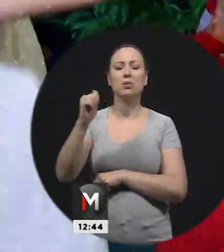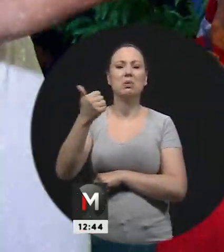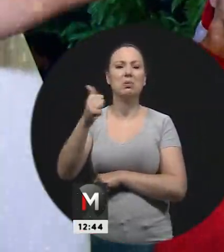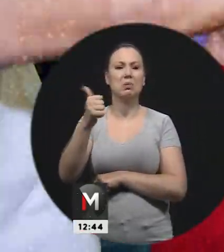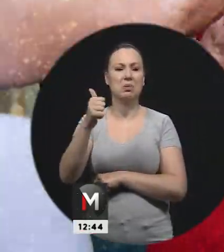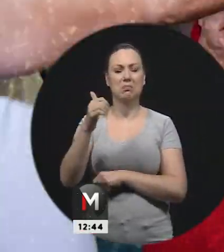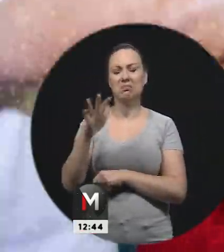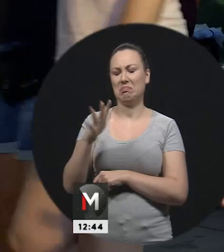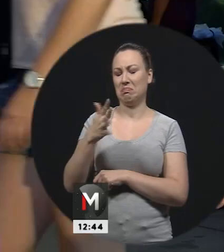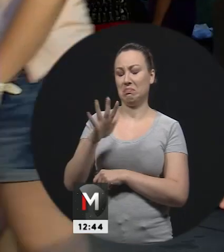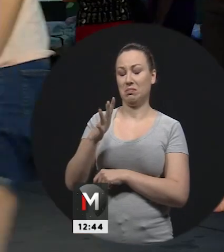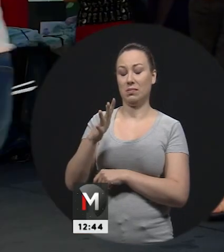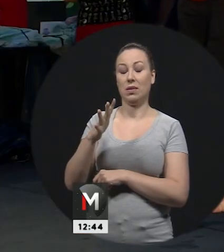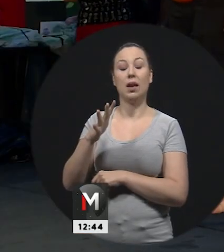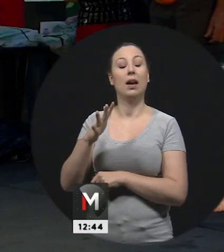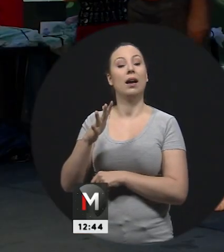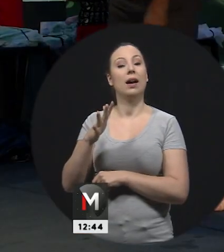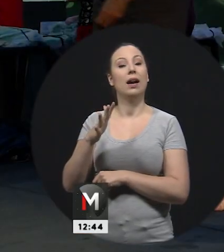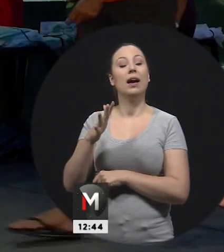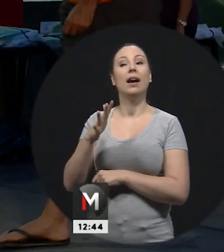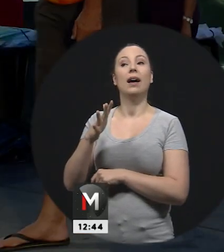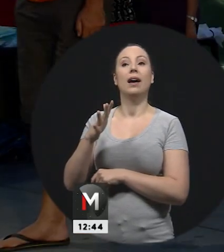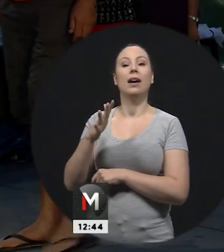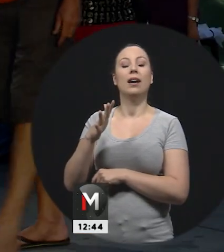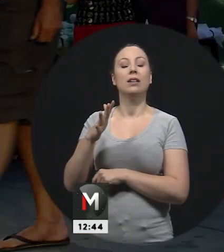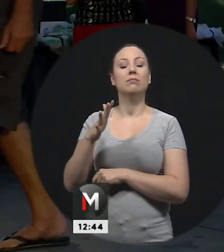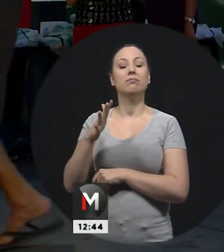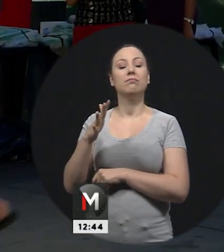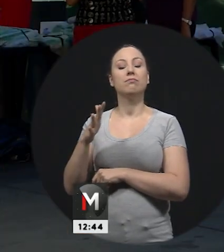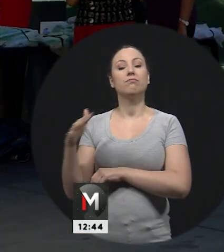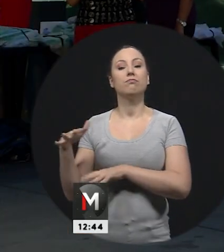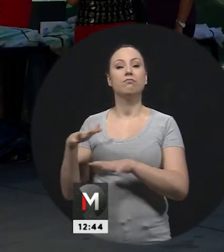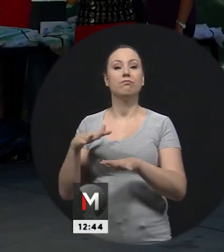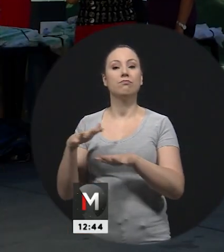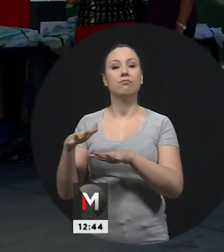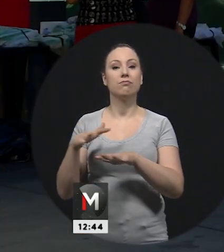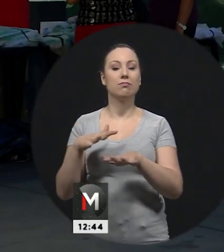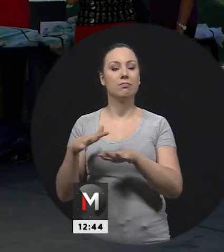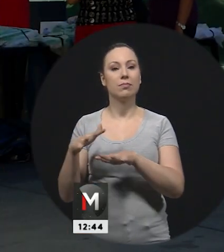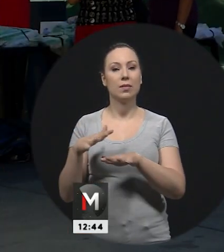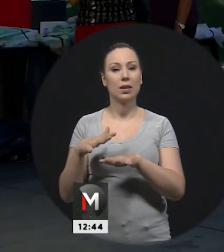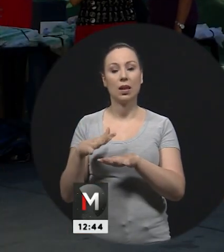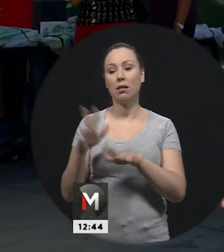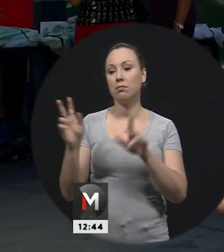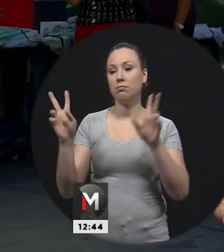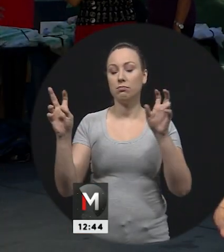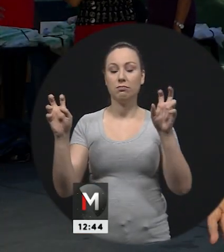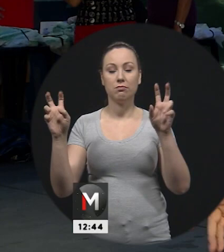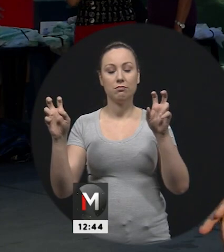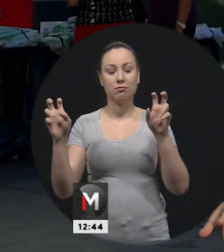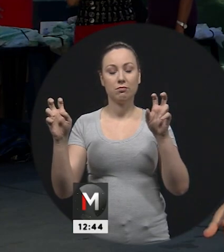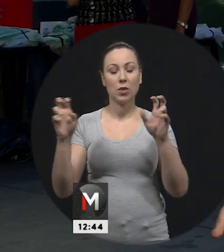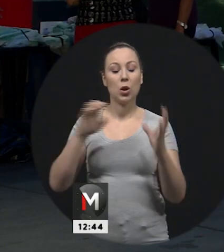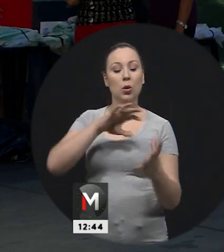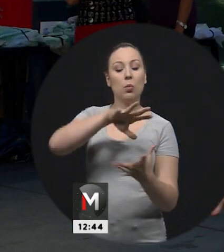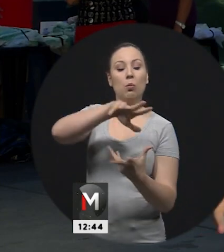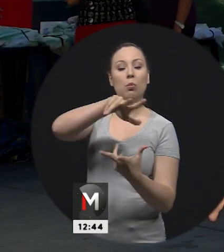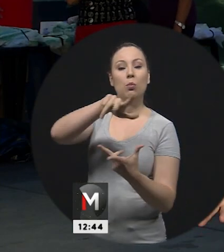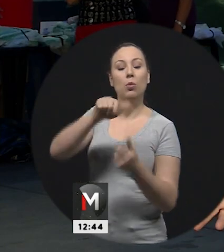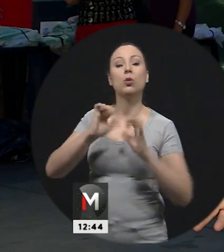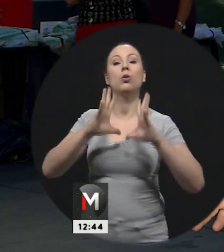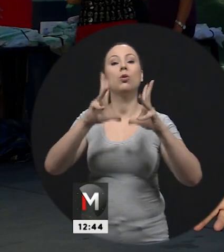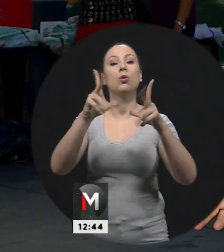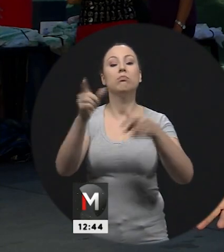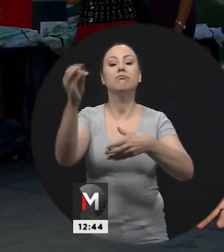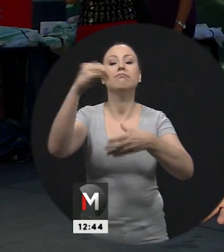em 2011, se eu não me engano. E desse movimento, eu tinha criado o slogan Todo Mundo